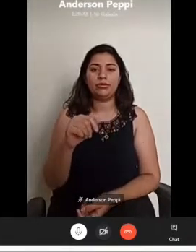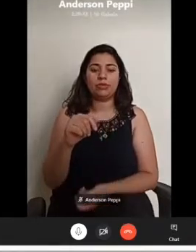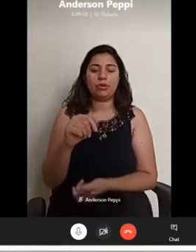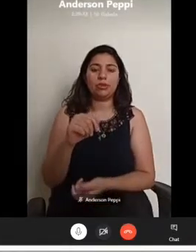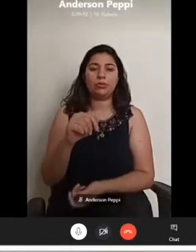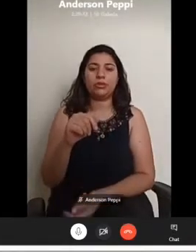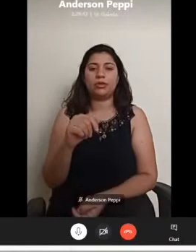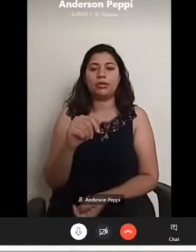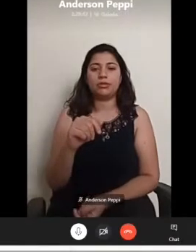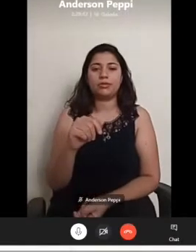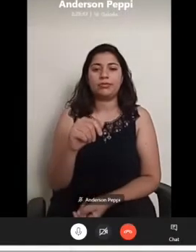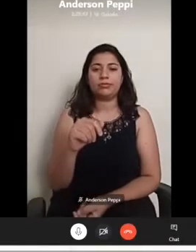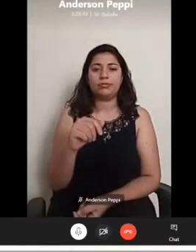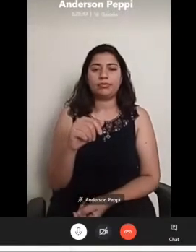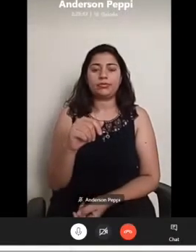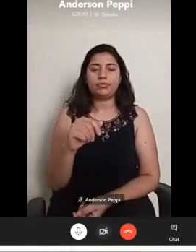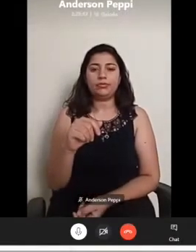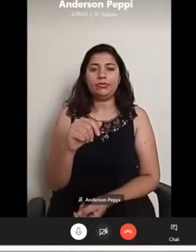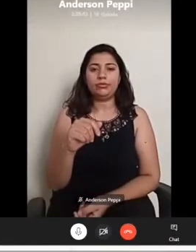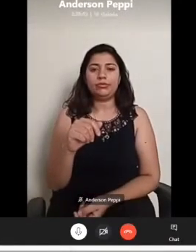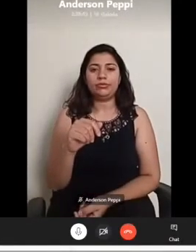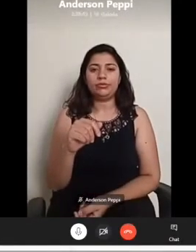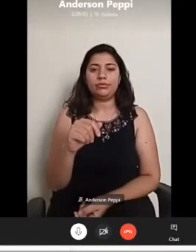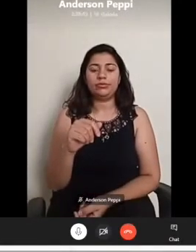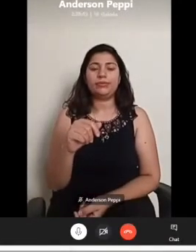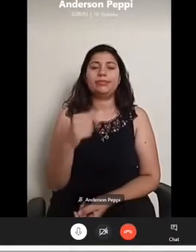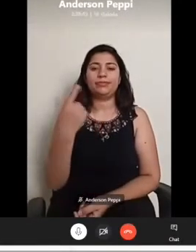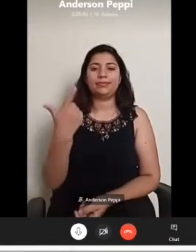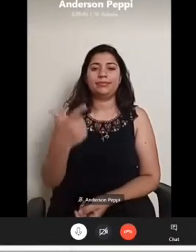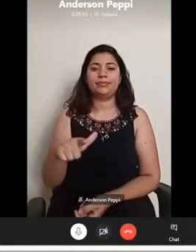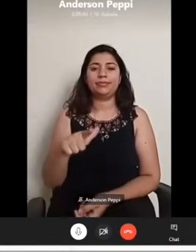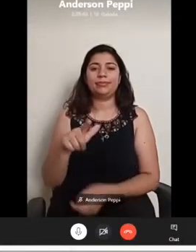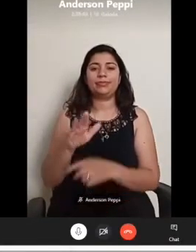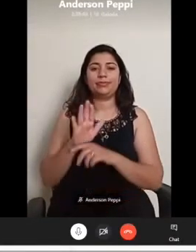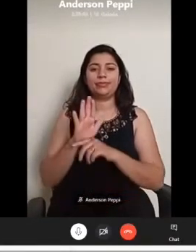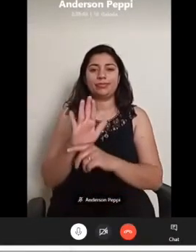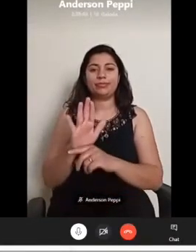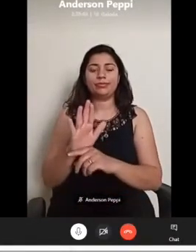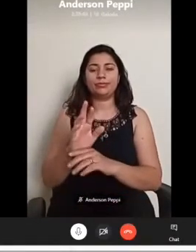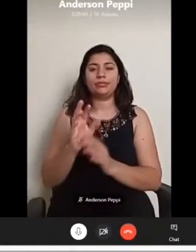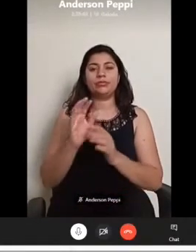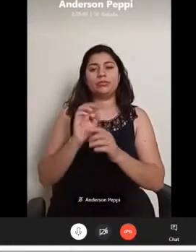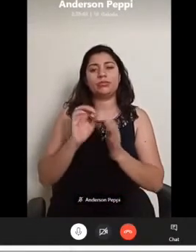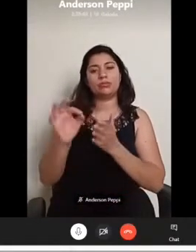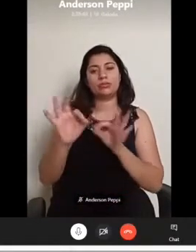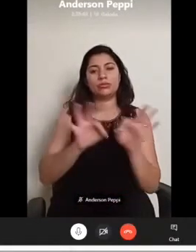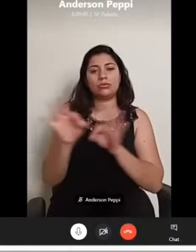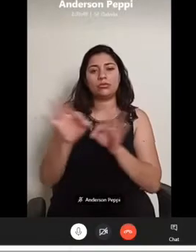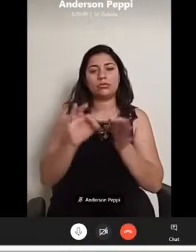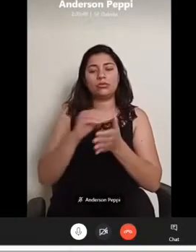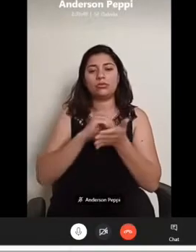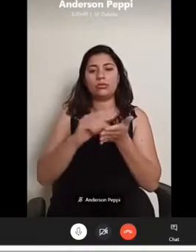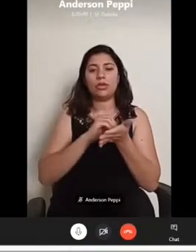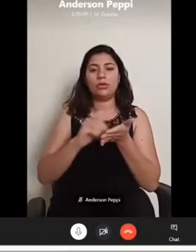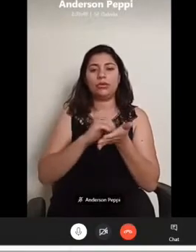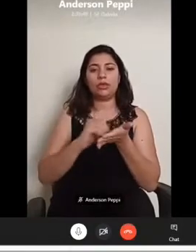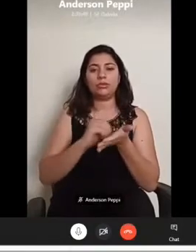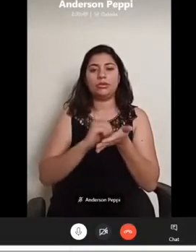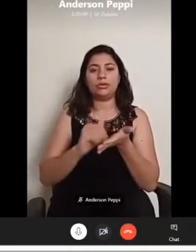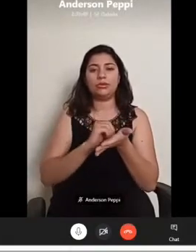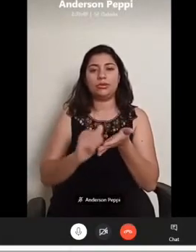Comissão de Constituição, Justiça e Redação. André Rogério Barbosa, Elias Marcelo Sleiman, Laudo Gomes da